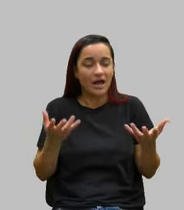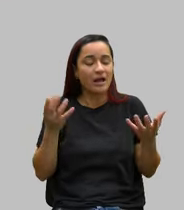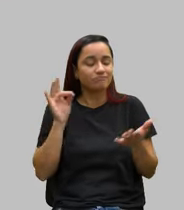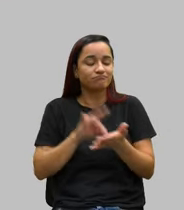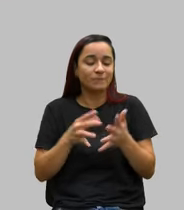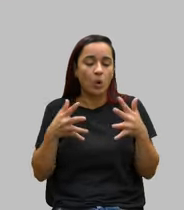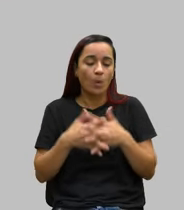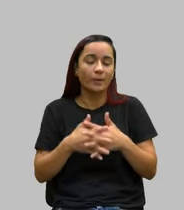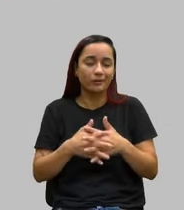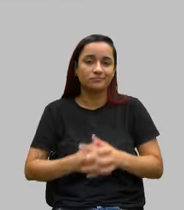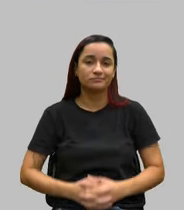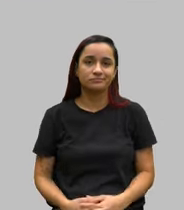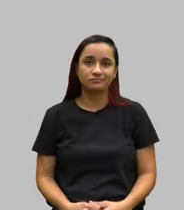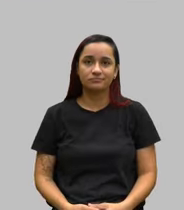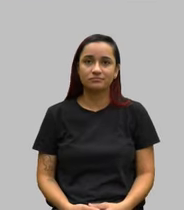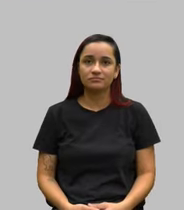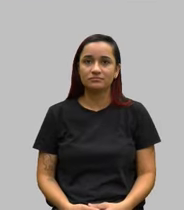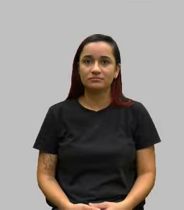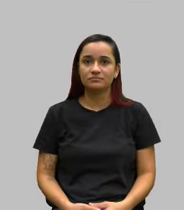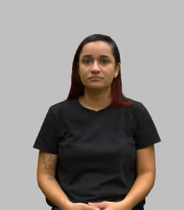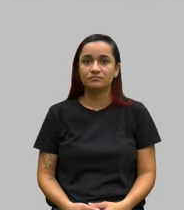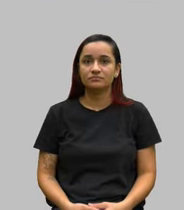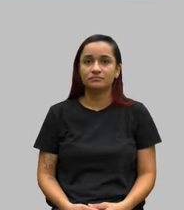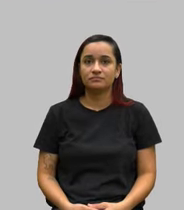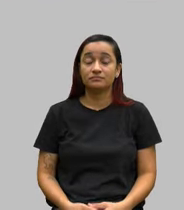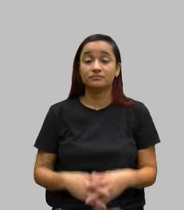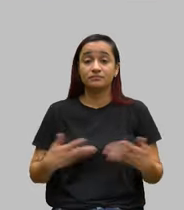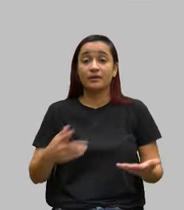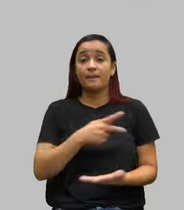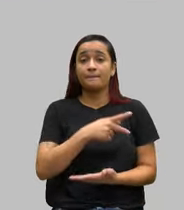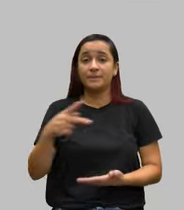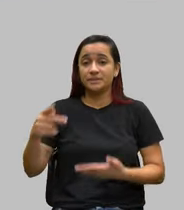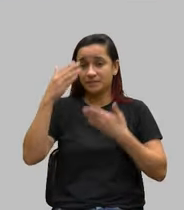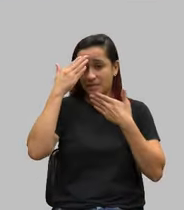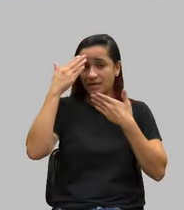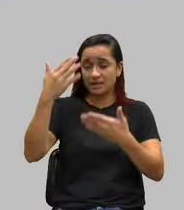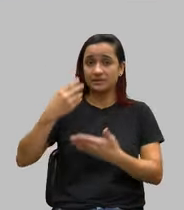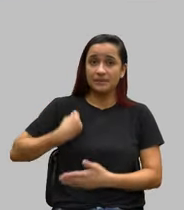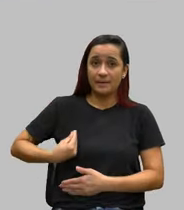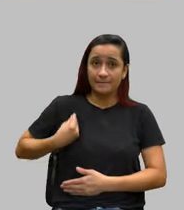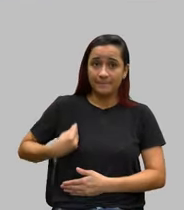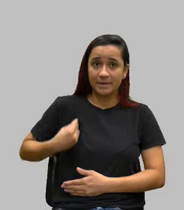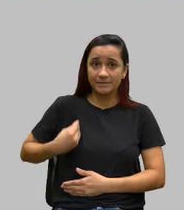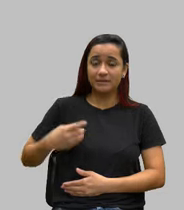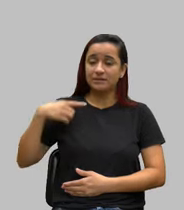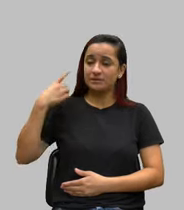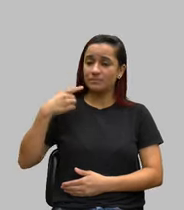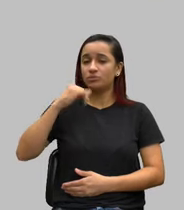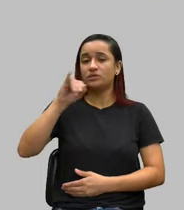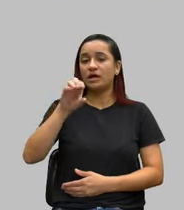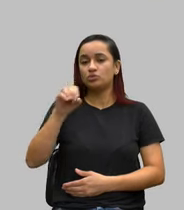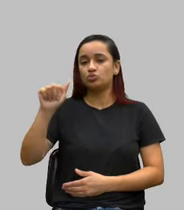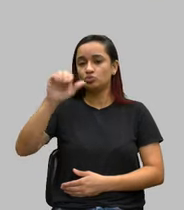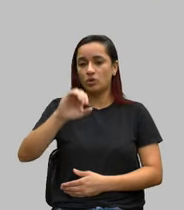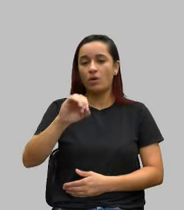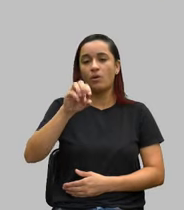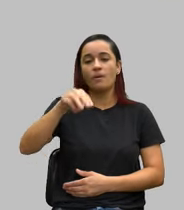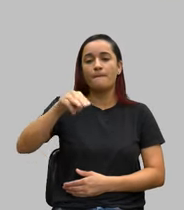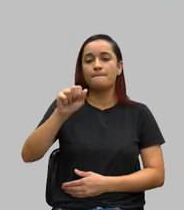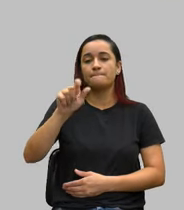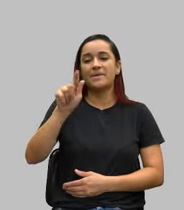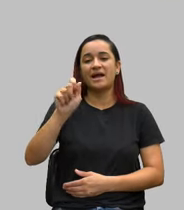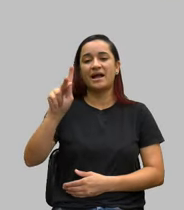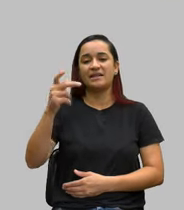complicado presidência agradeço a presença dos colegas deputad João Magalhães Deputado